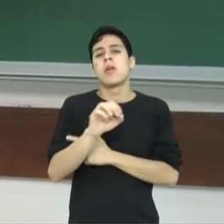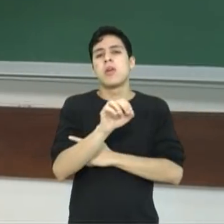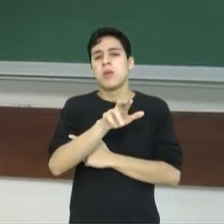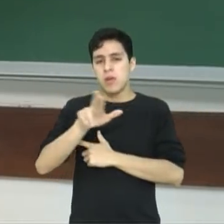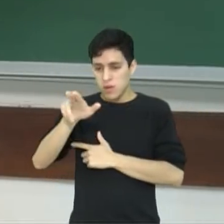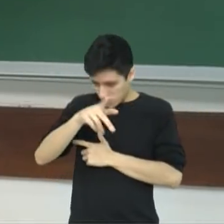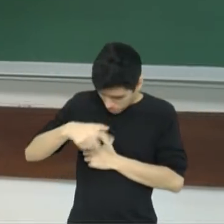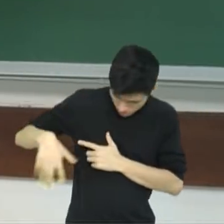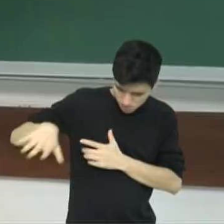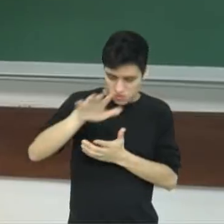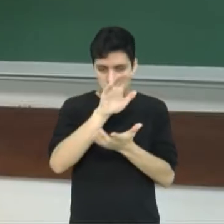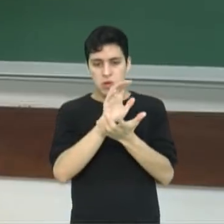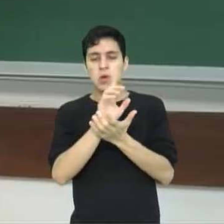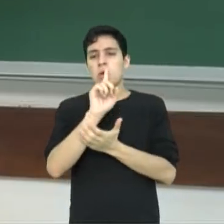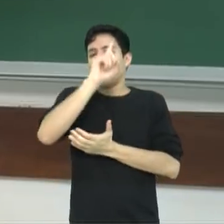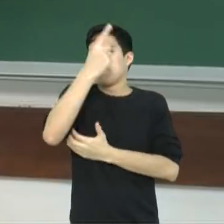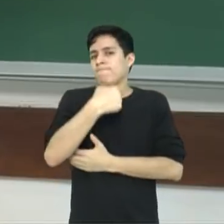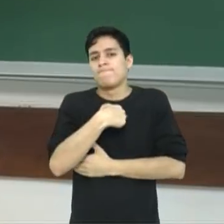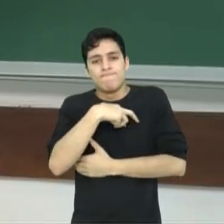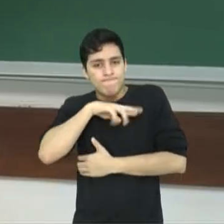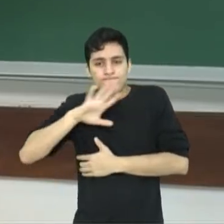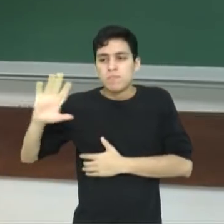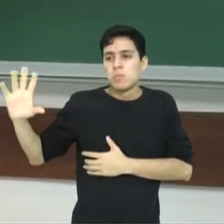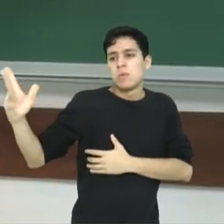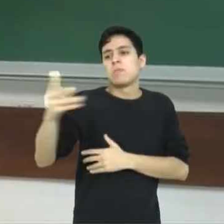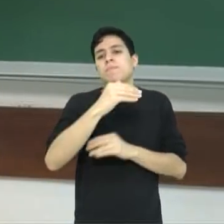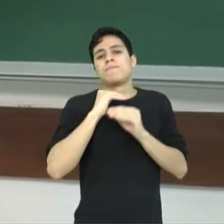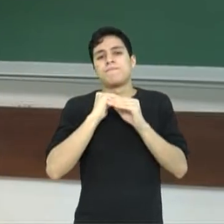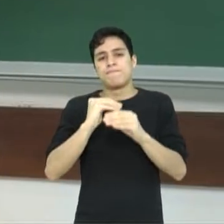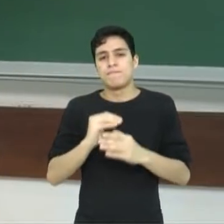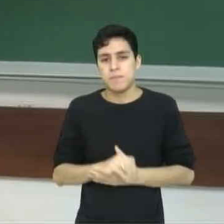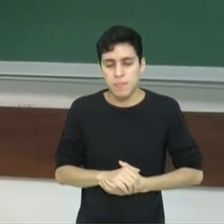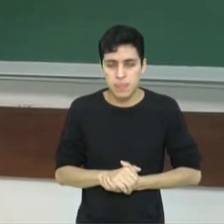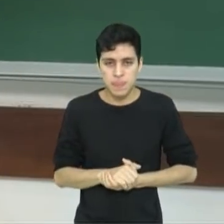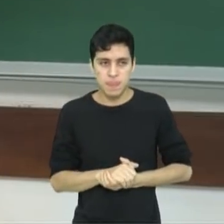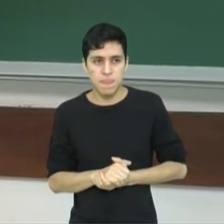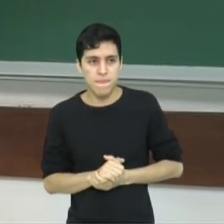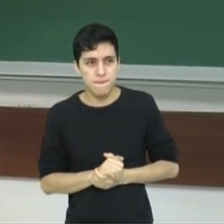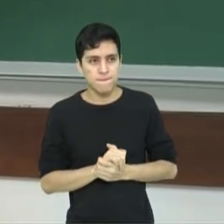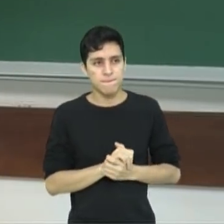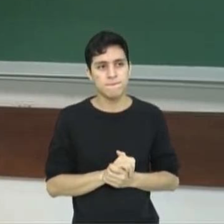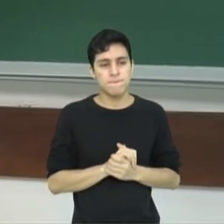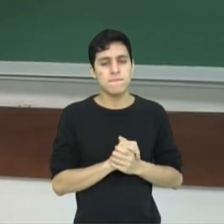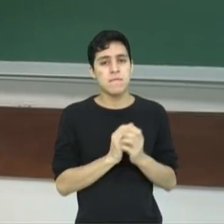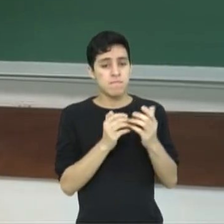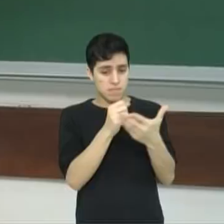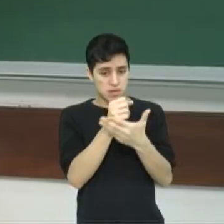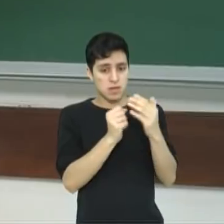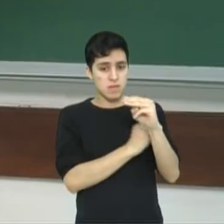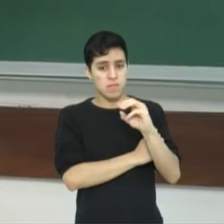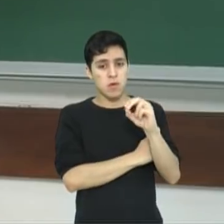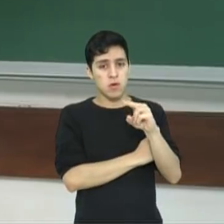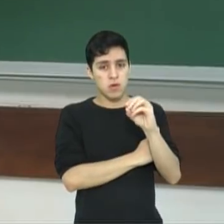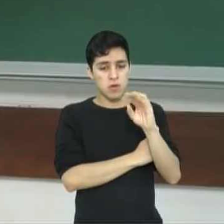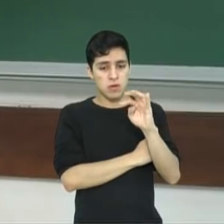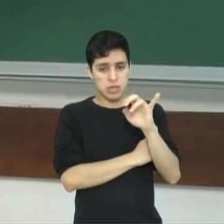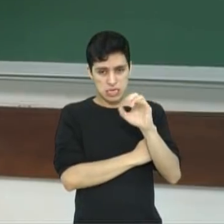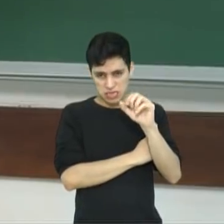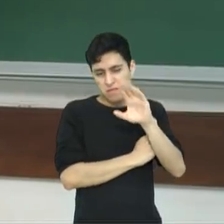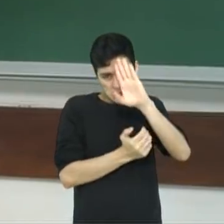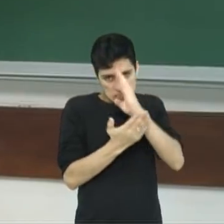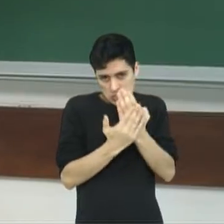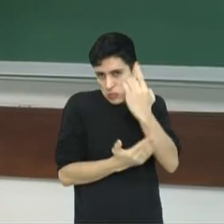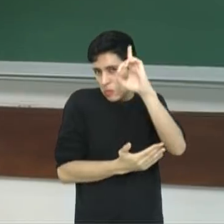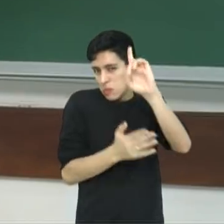acreditavam. Então, esses comerciantes passaram a perseguir Maomé, que ele acabou sendo obrigado a sair de Meca